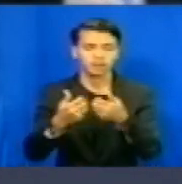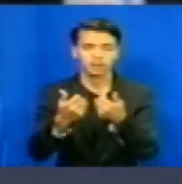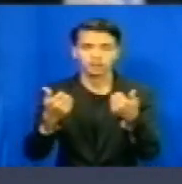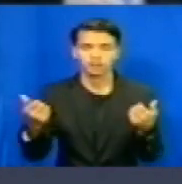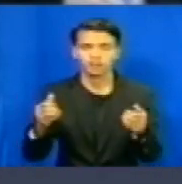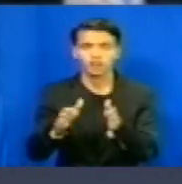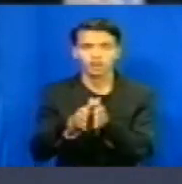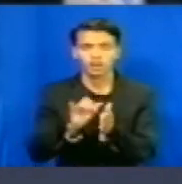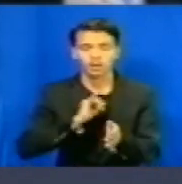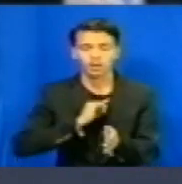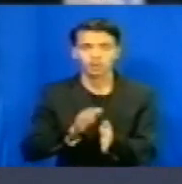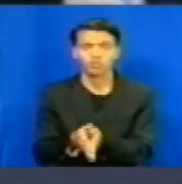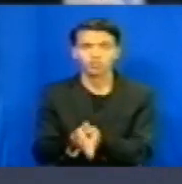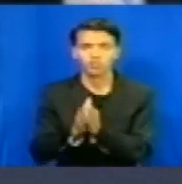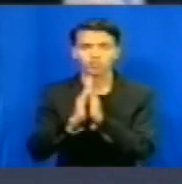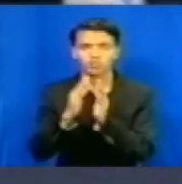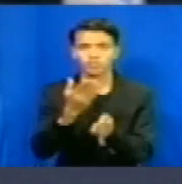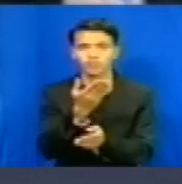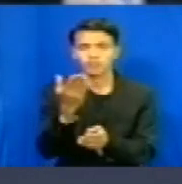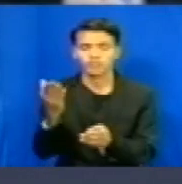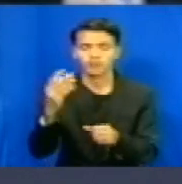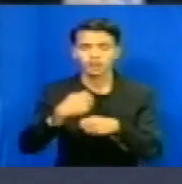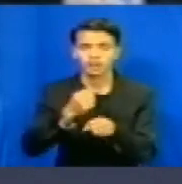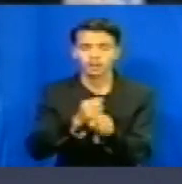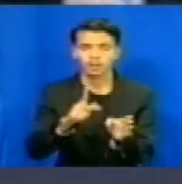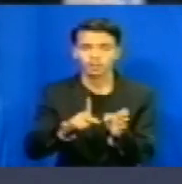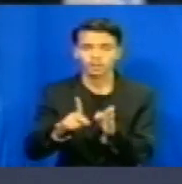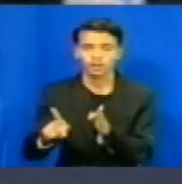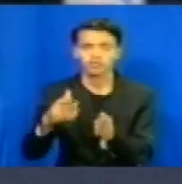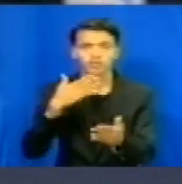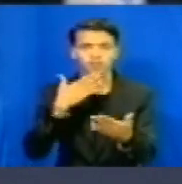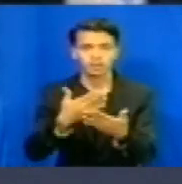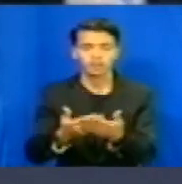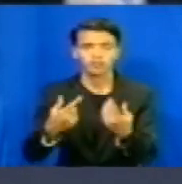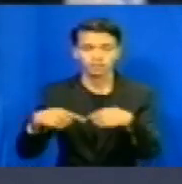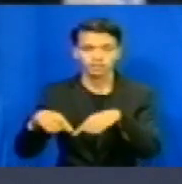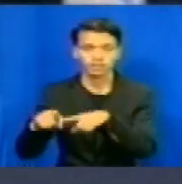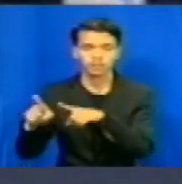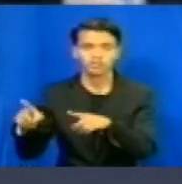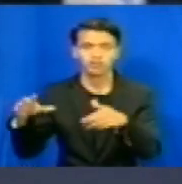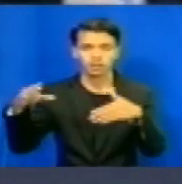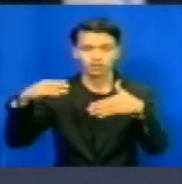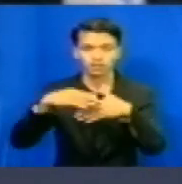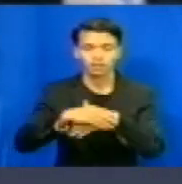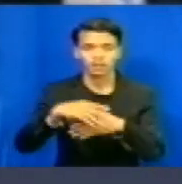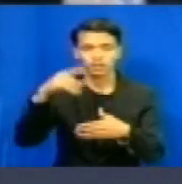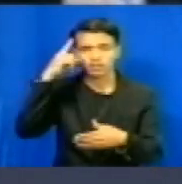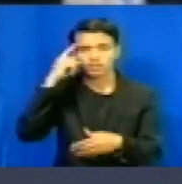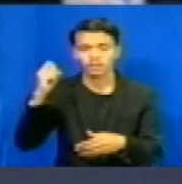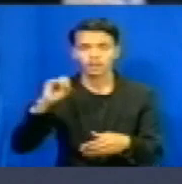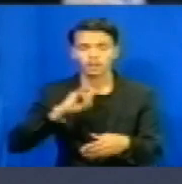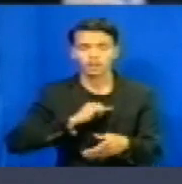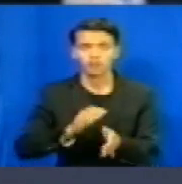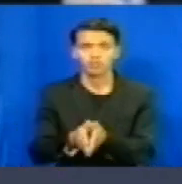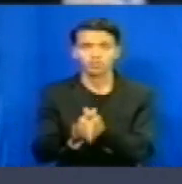Husu Bayim Nihalo Plan Lidia Maka Ita Fui Toba Napa Tambane Hau Husu